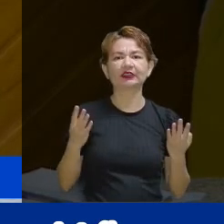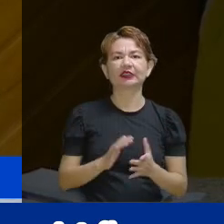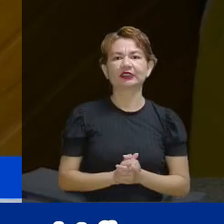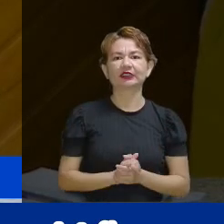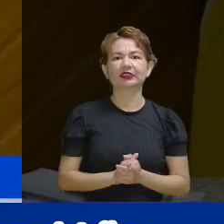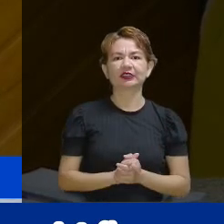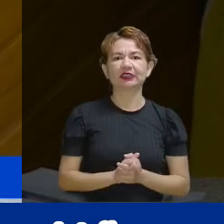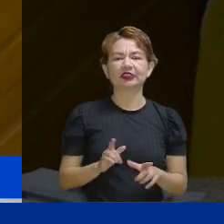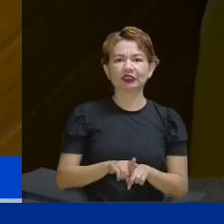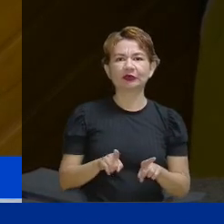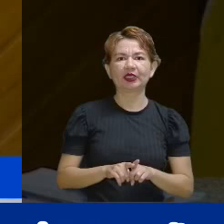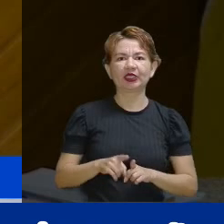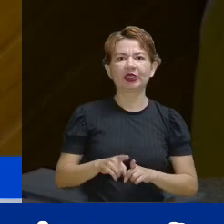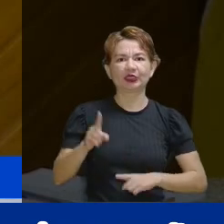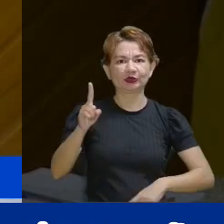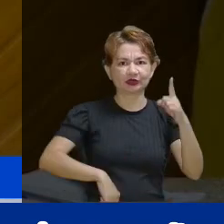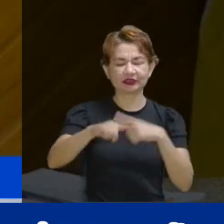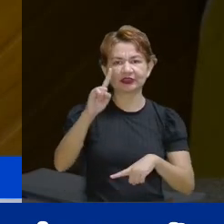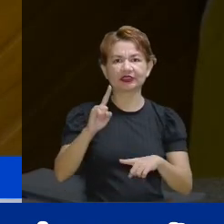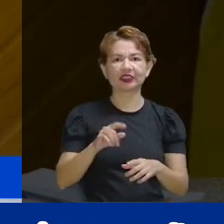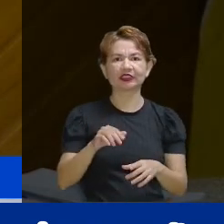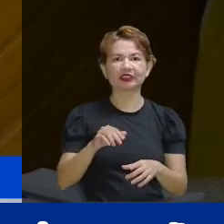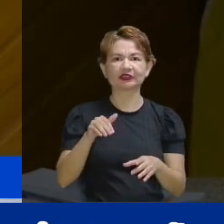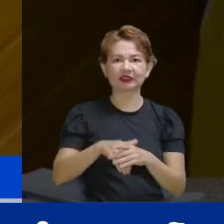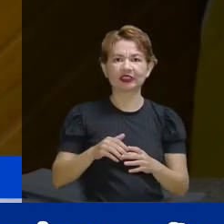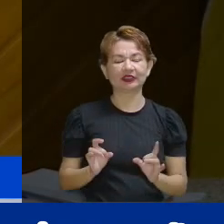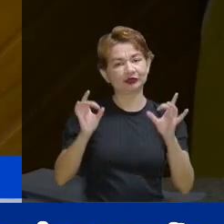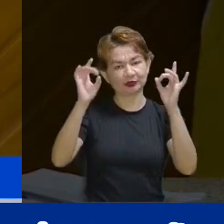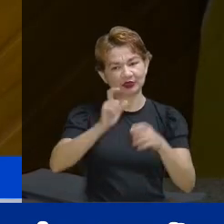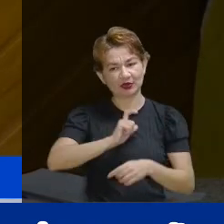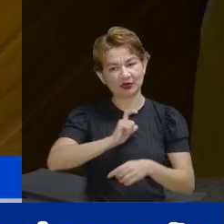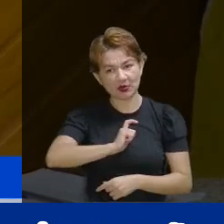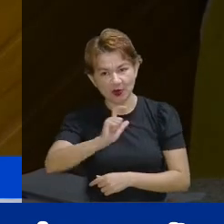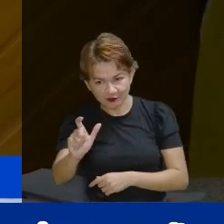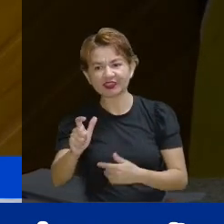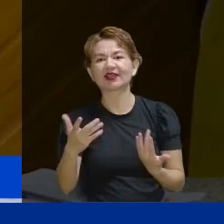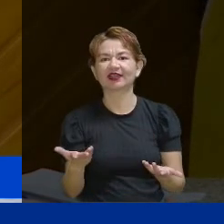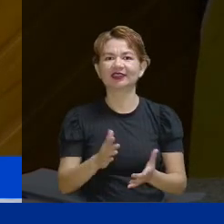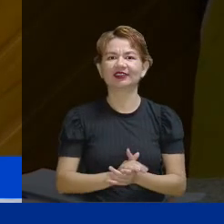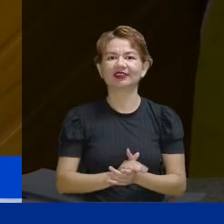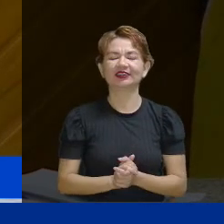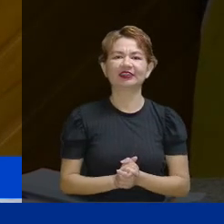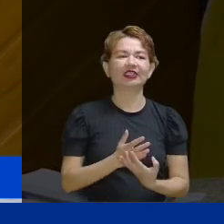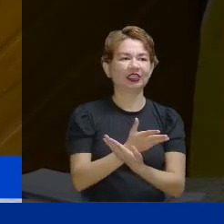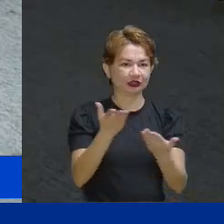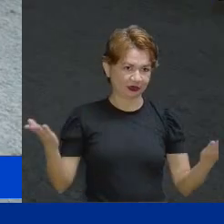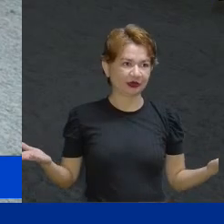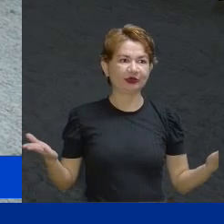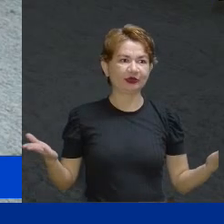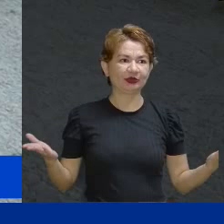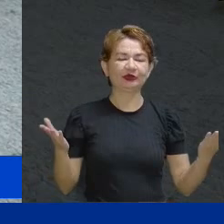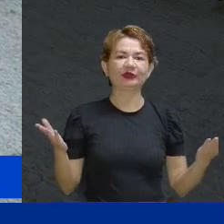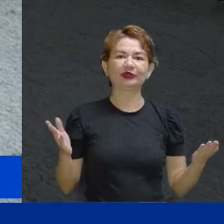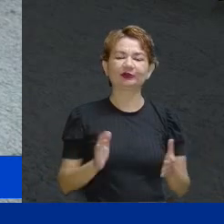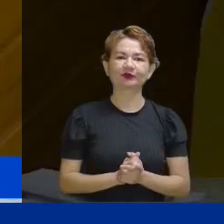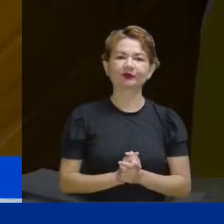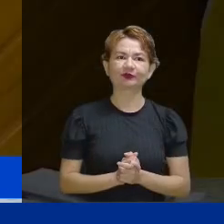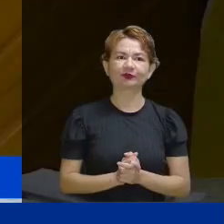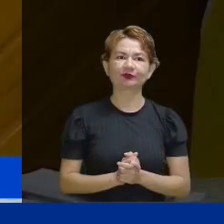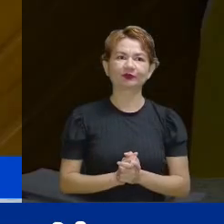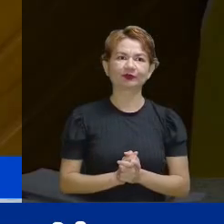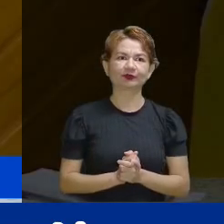sucesso das nossas eleições. Então, o senhor é nosso convidado especial. Eu quero estender o convite a todos os colegas, tá bom?